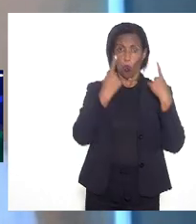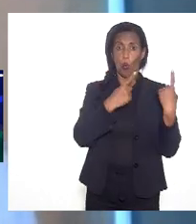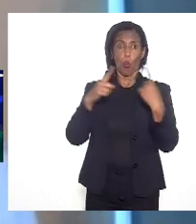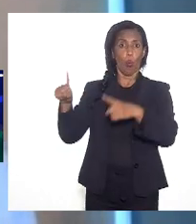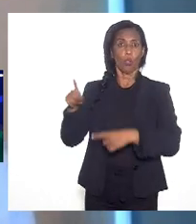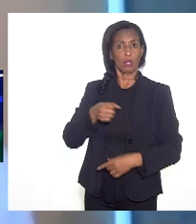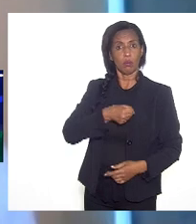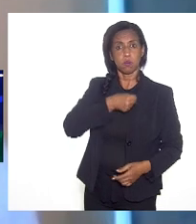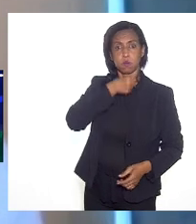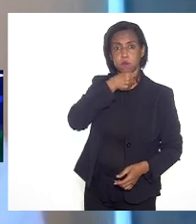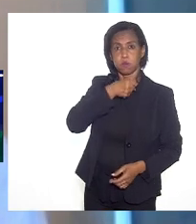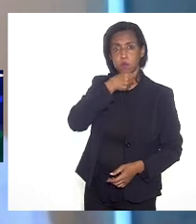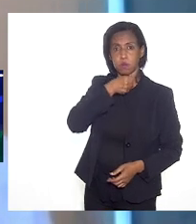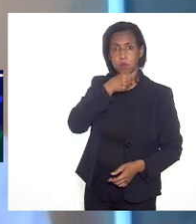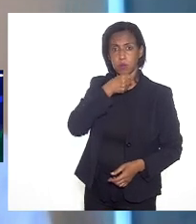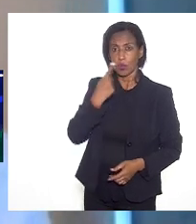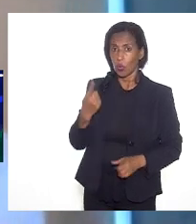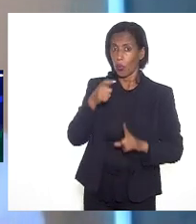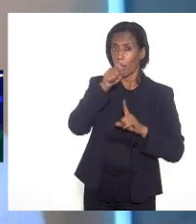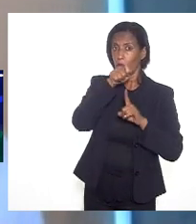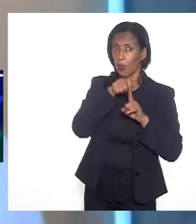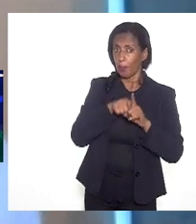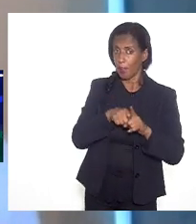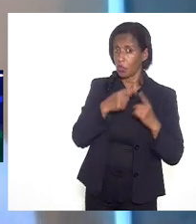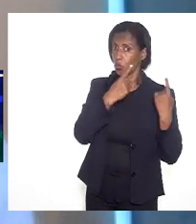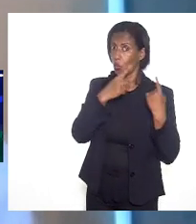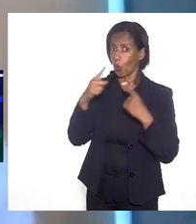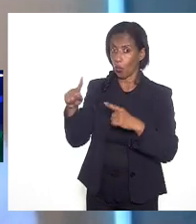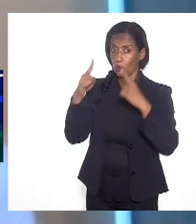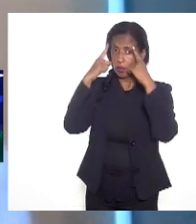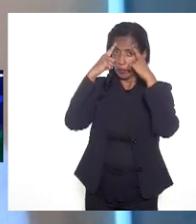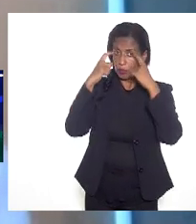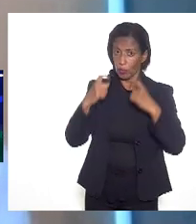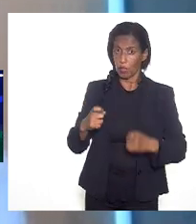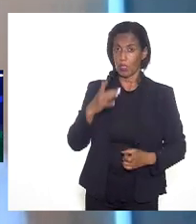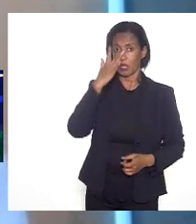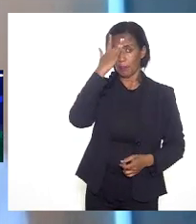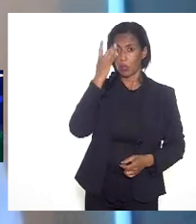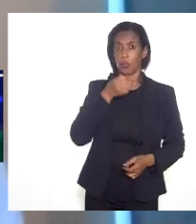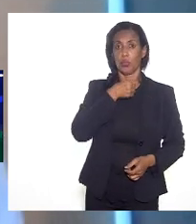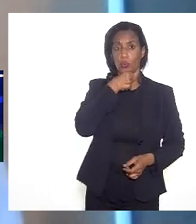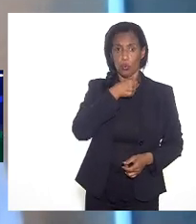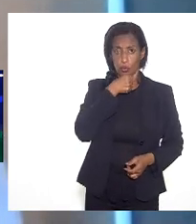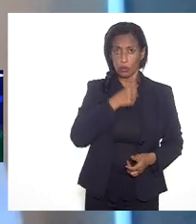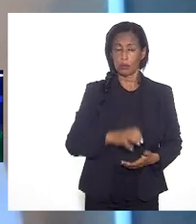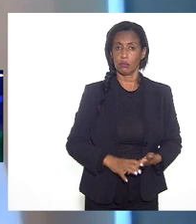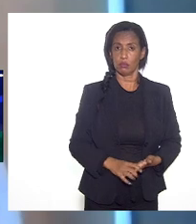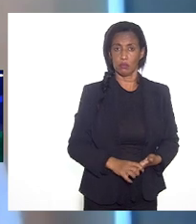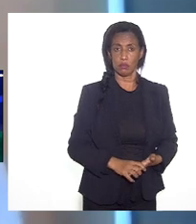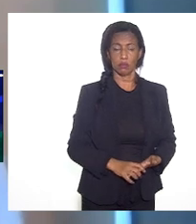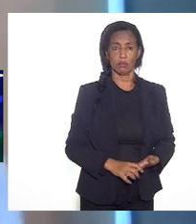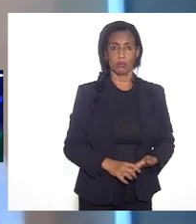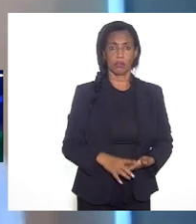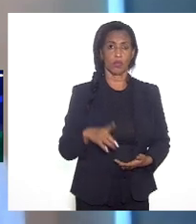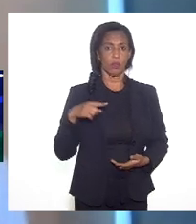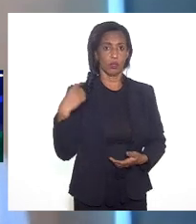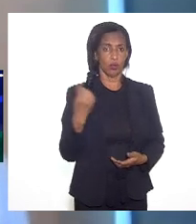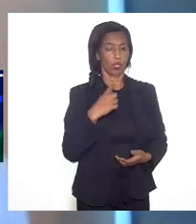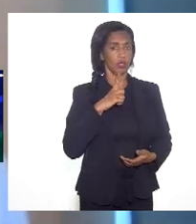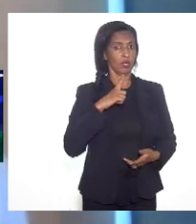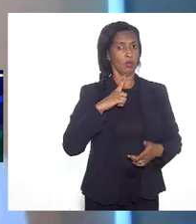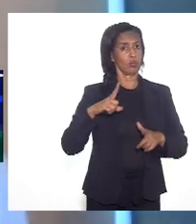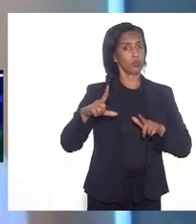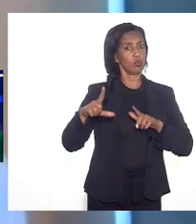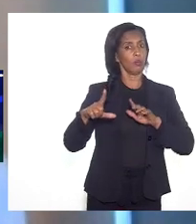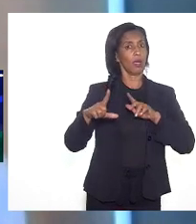idosa. Nós estamos num mês de combate à violência da pessoa idosa. Nós temos aí uma lei de